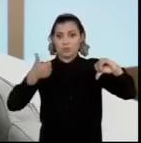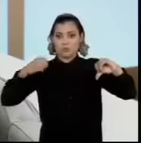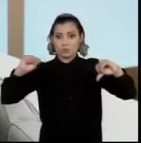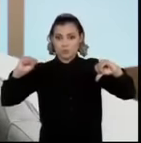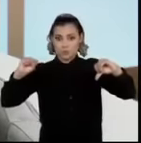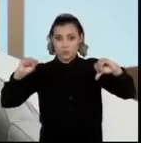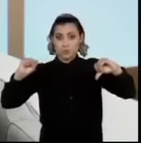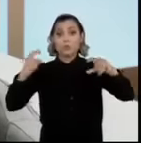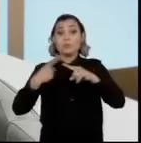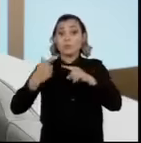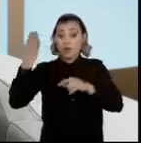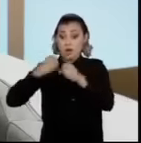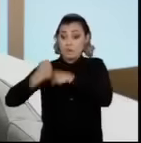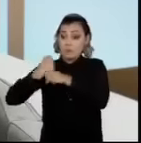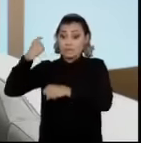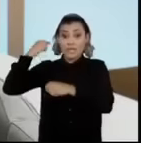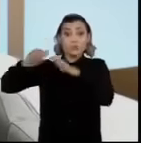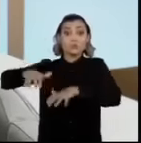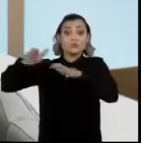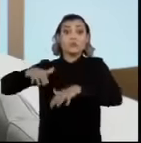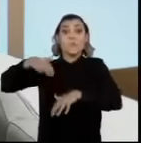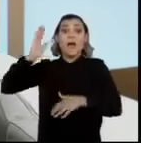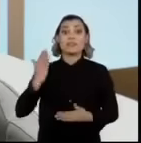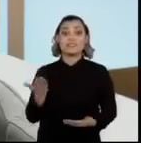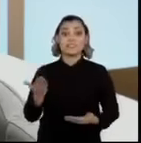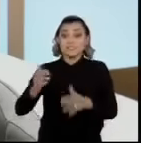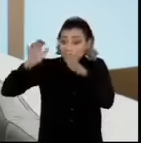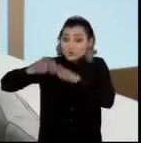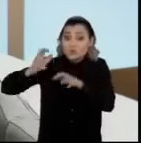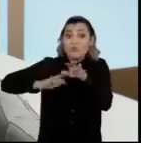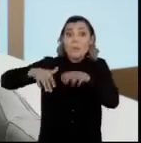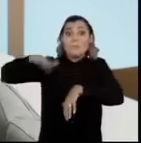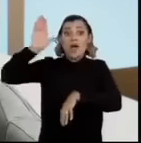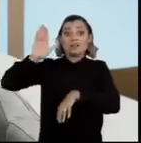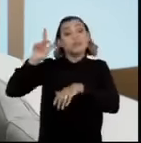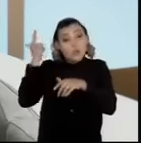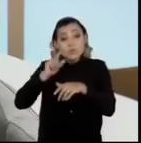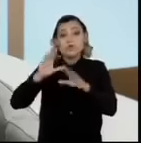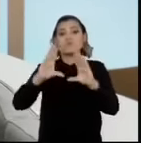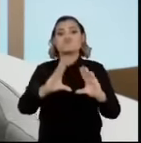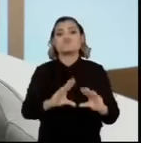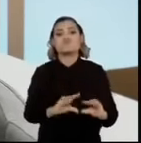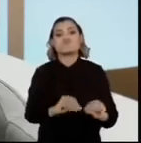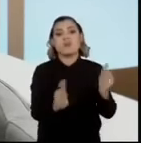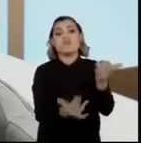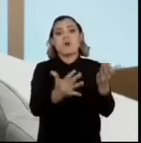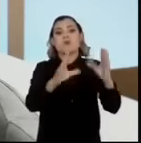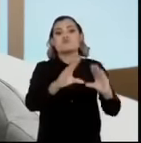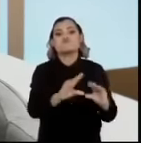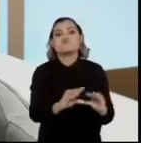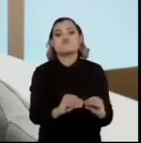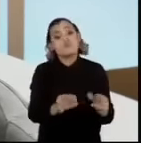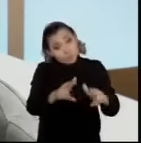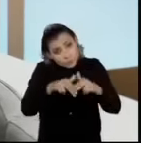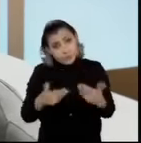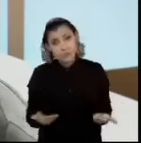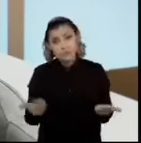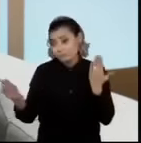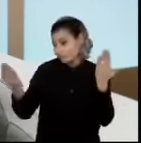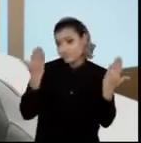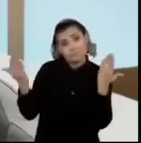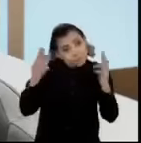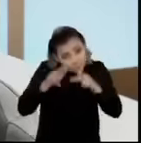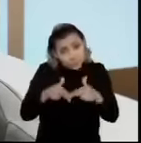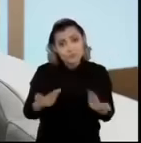o ano passado choveu muito, um ano mais úmido, né? Menos queimadas, portanto, esse ano mais seco. É claro que a diferença é muito